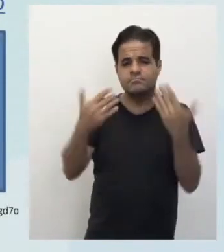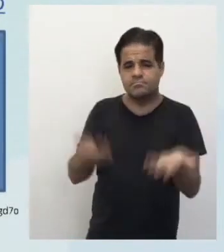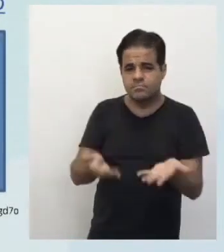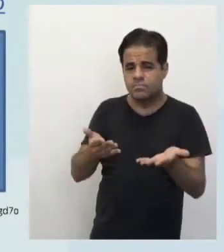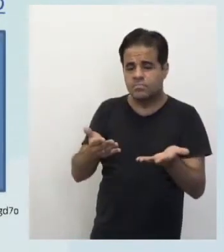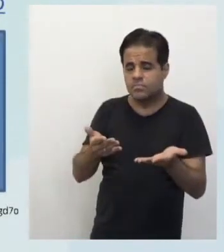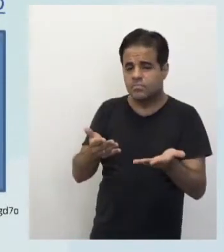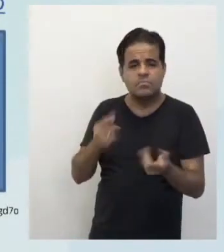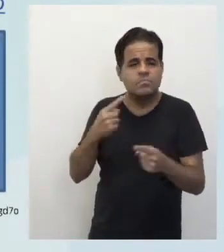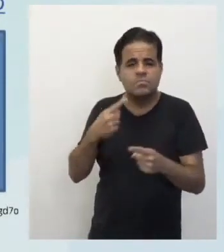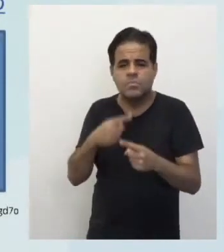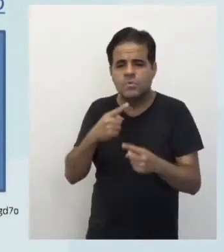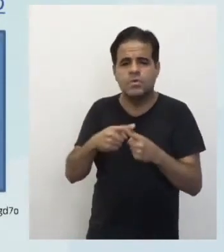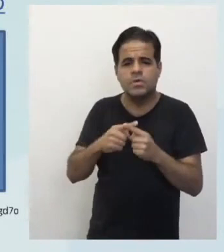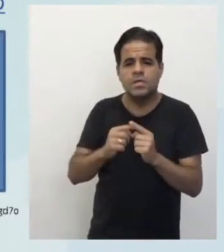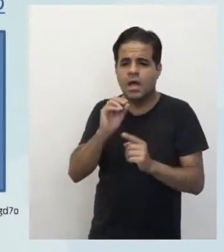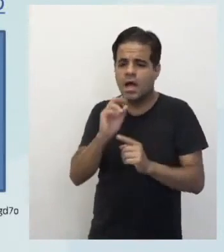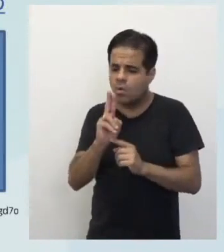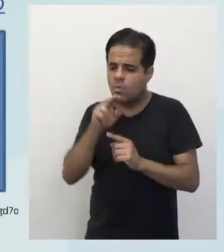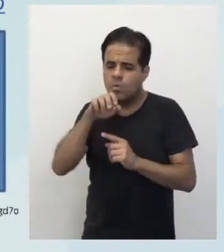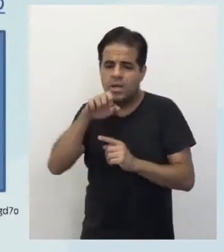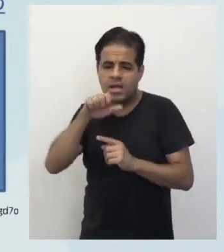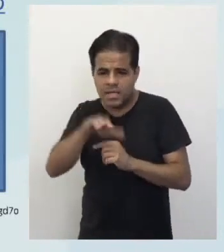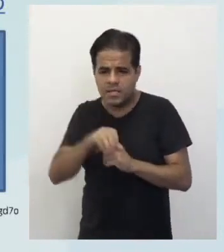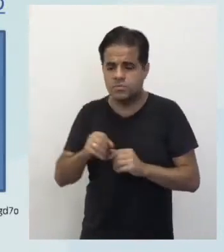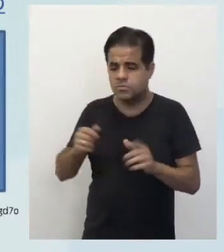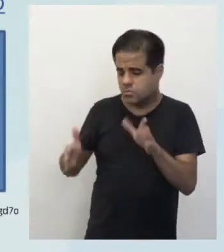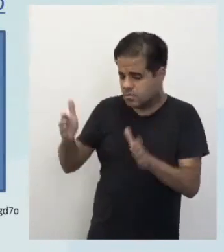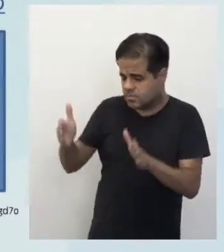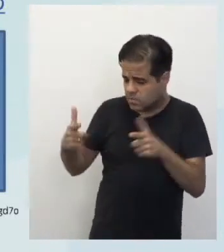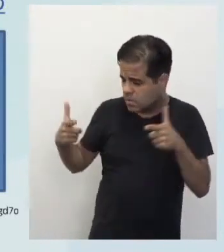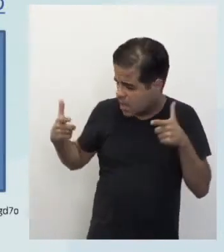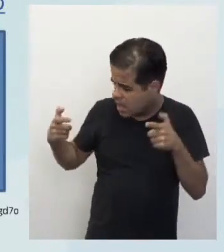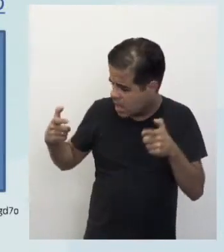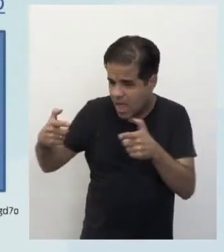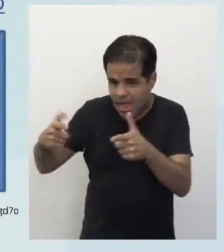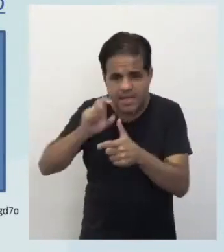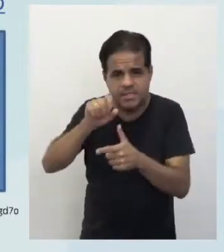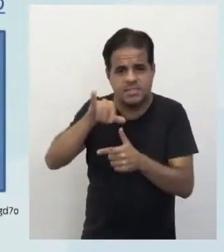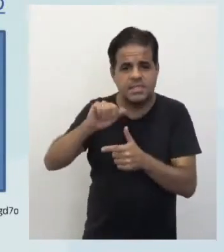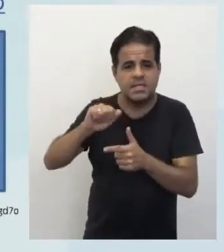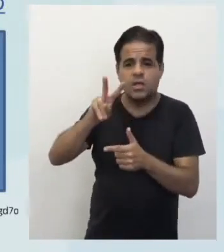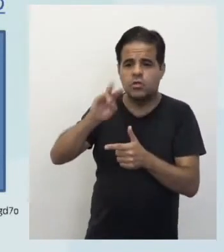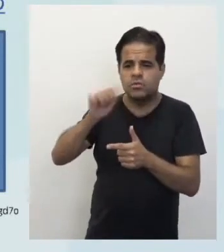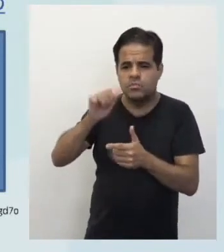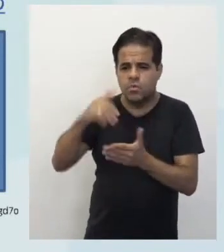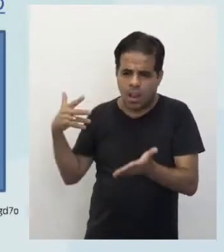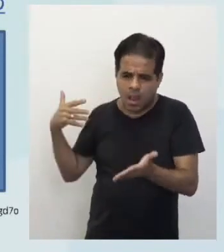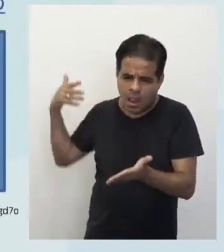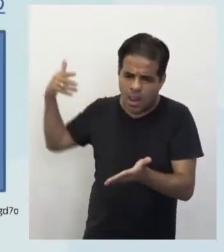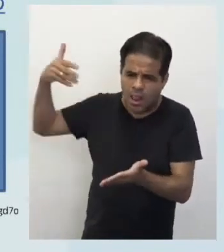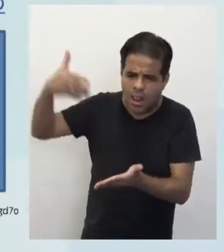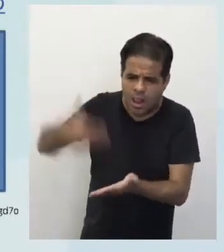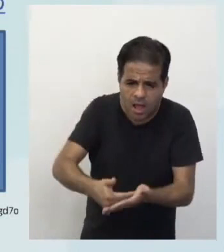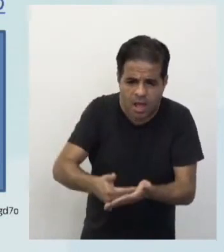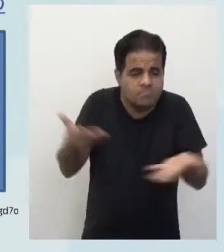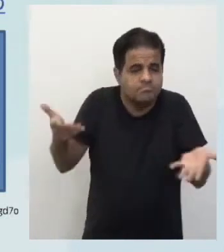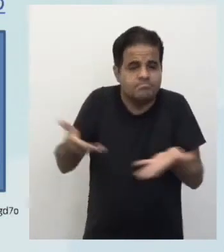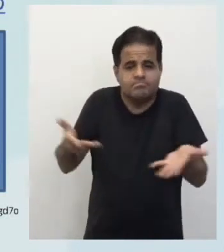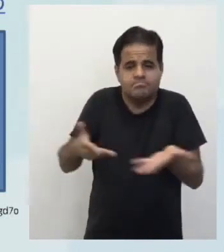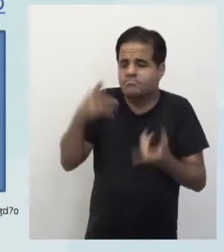chat. Por que a Unesco, durante a Guerra da Síria, que está desde 2011 até agora rolando,